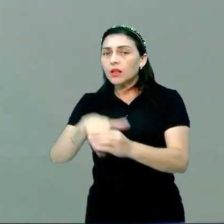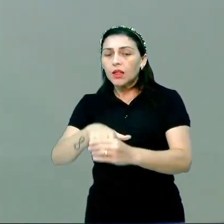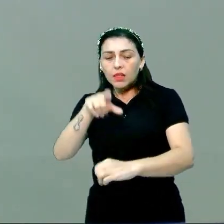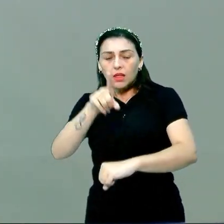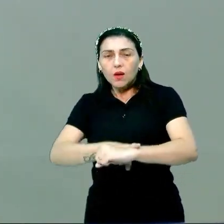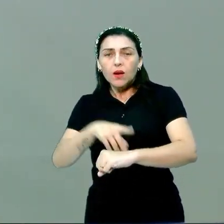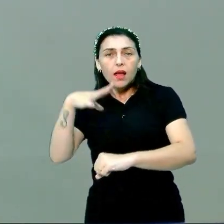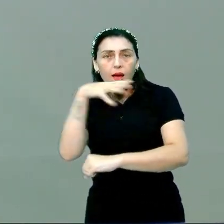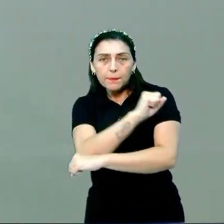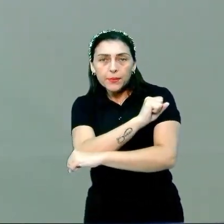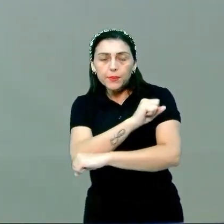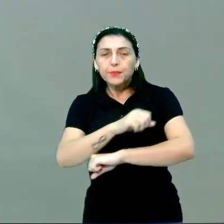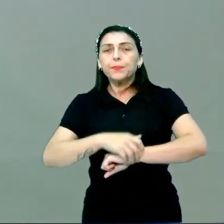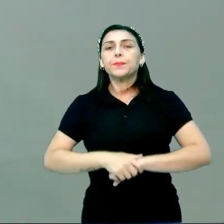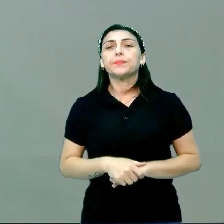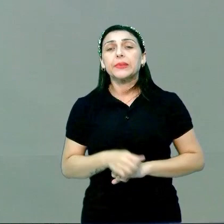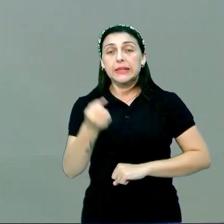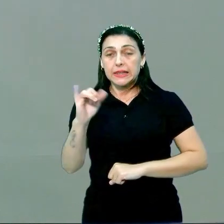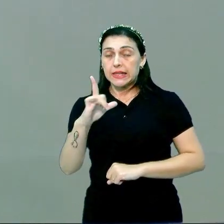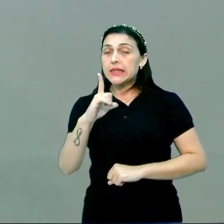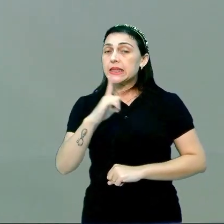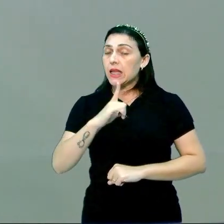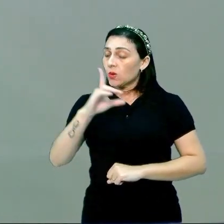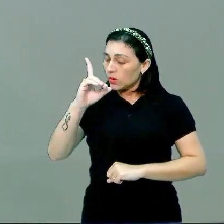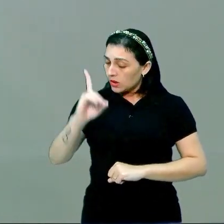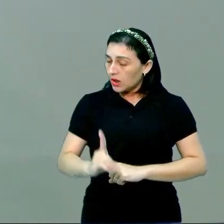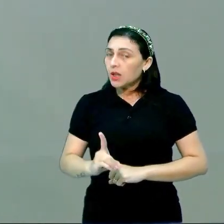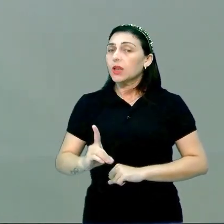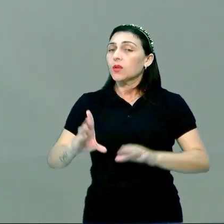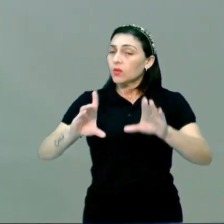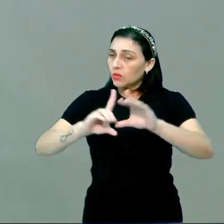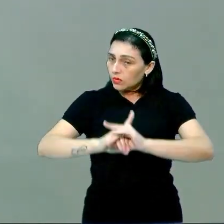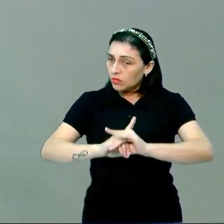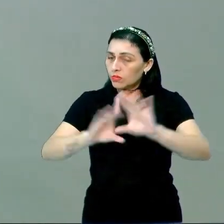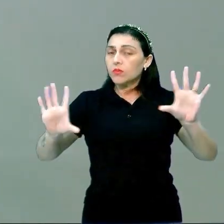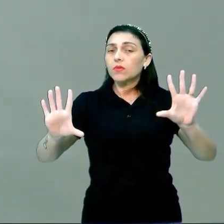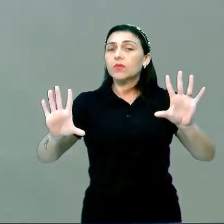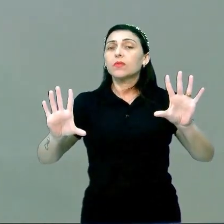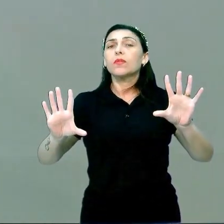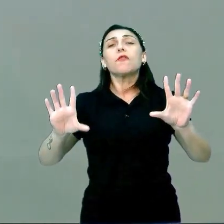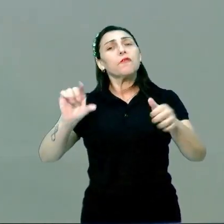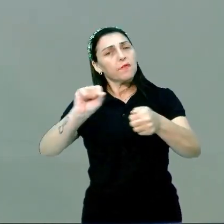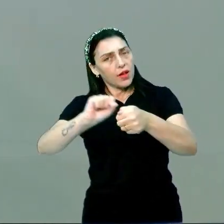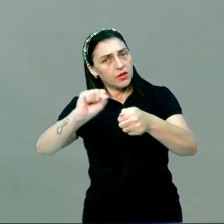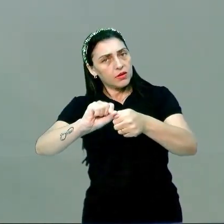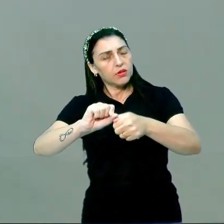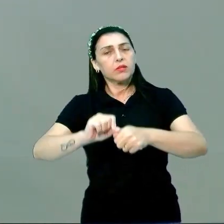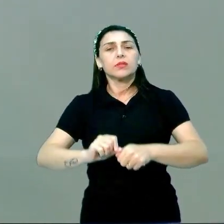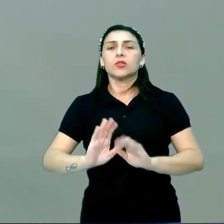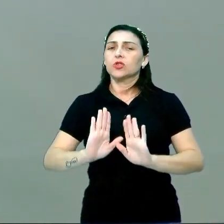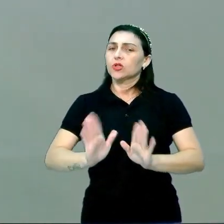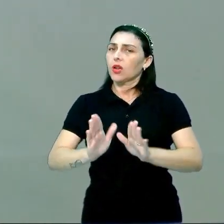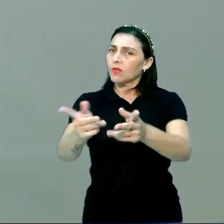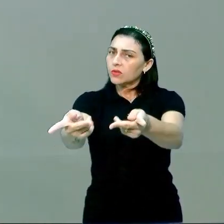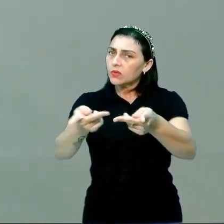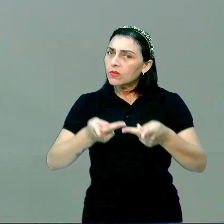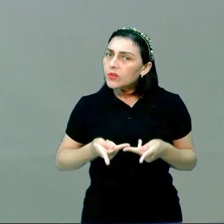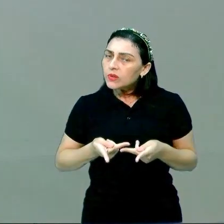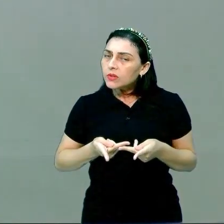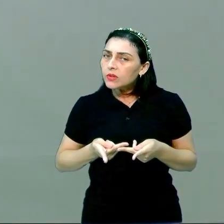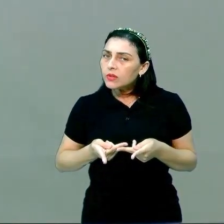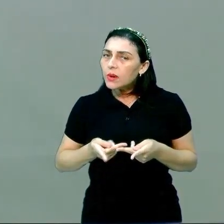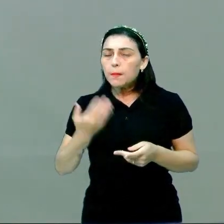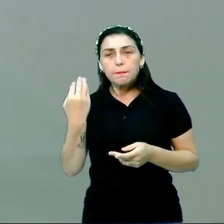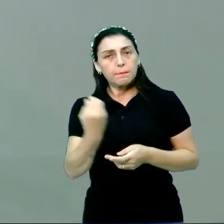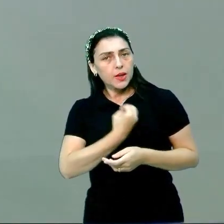hora, tá? Se você tem o direito de exercer a democracia, exerça, né? Já faça aqui esse convite,